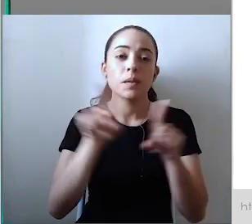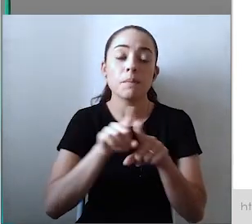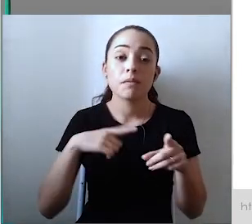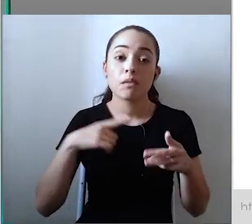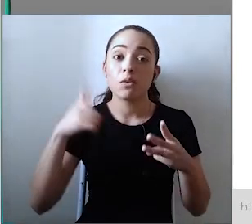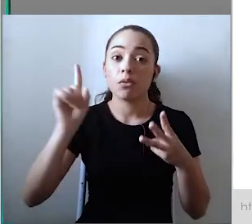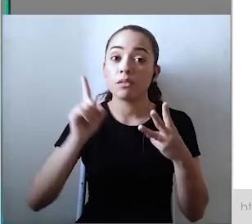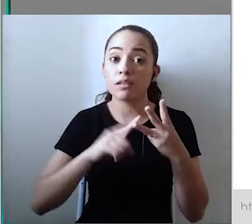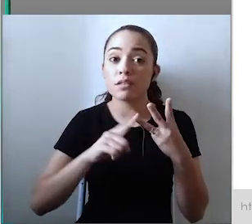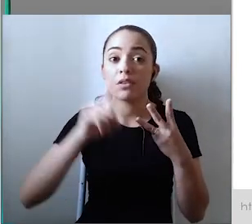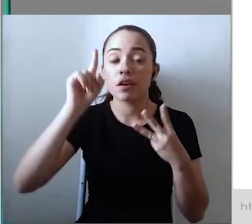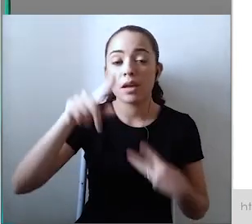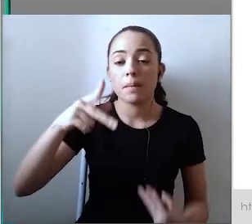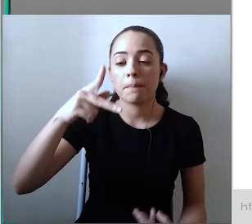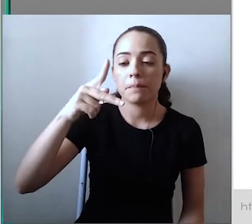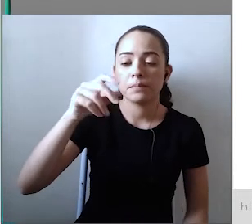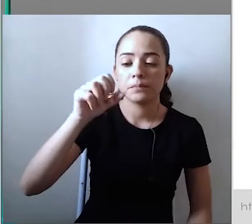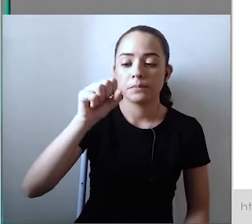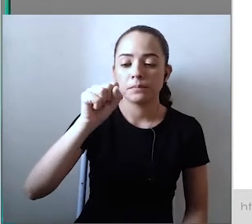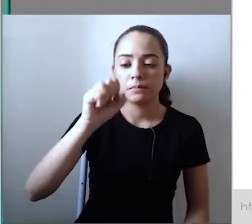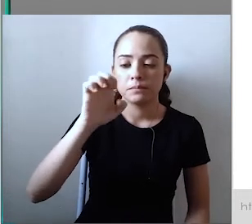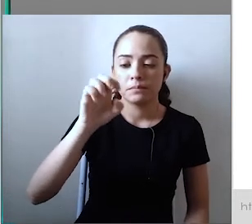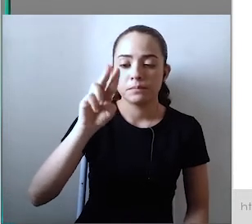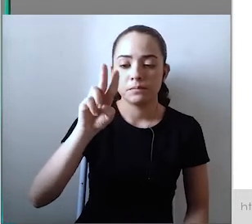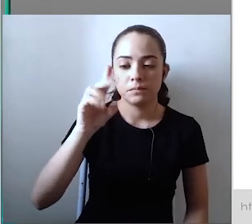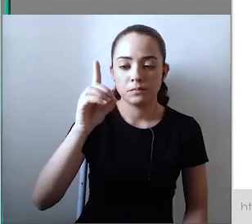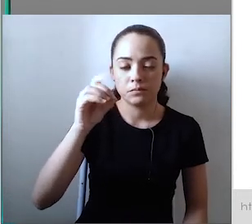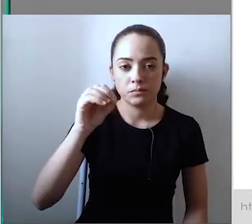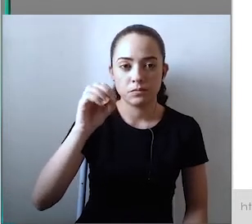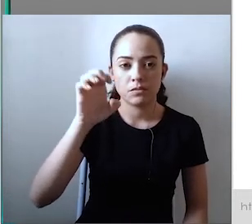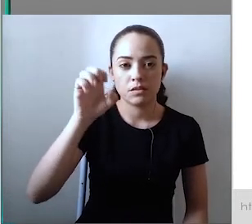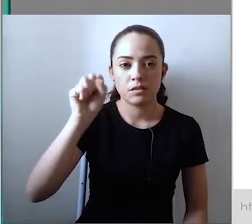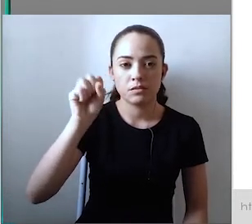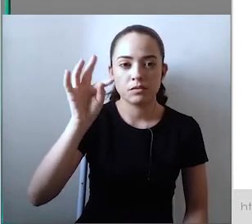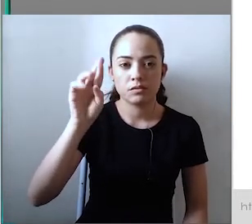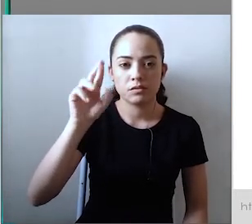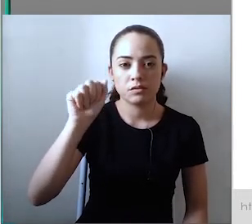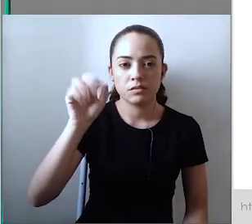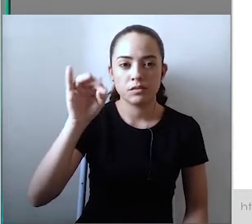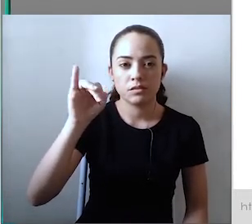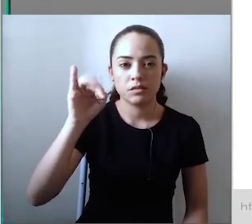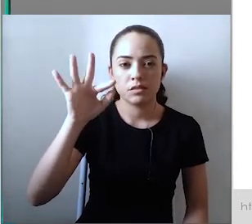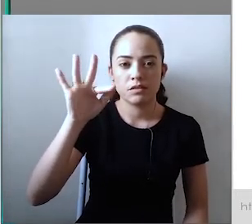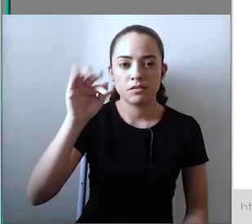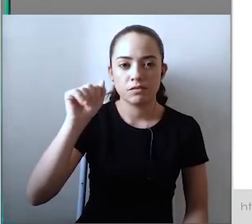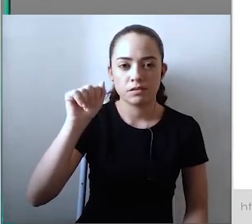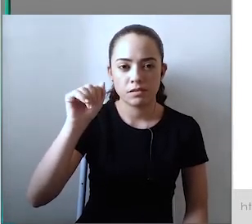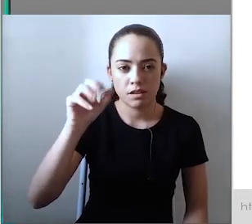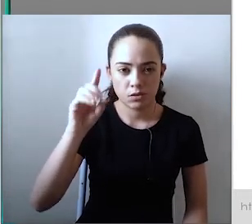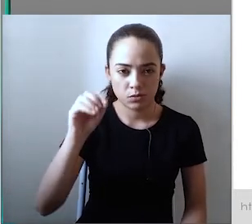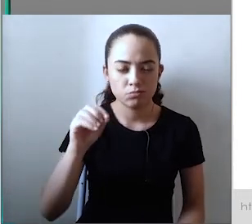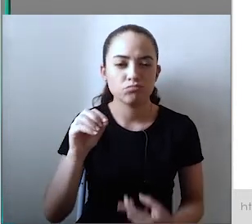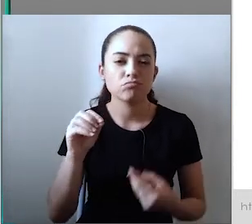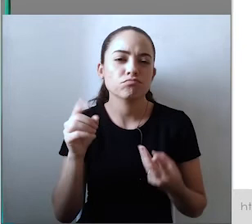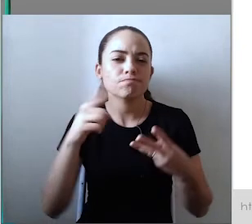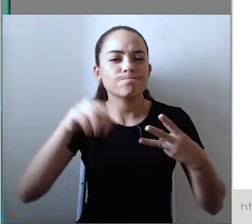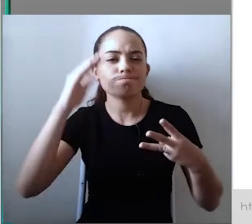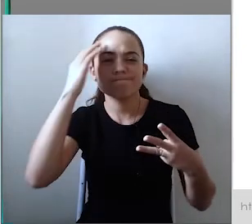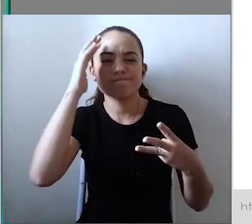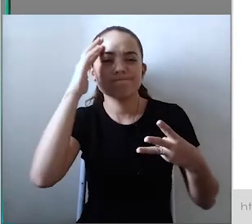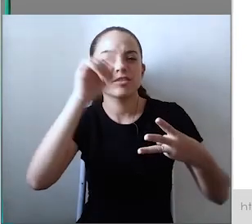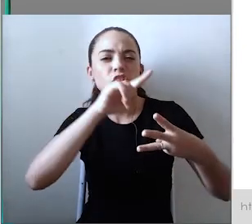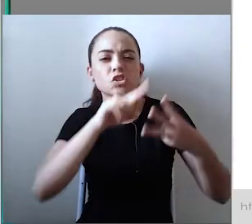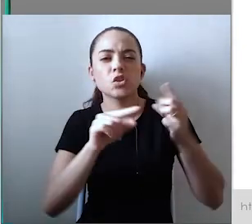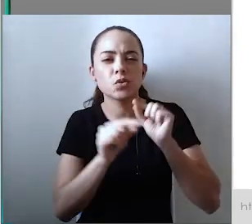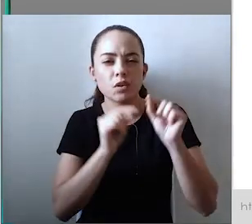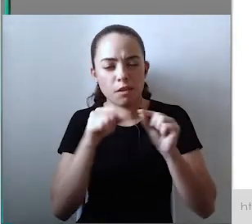de arranjo, denominada de pseudoestratificado. Para entendermos esta classificação, além das